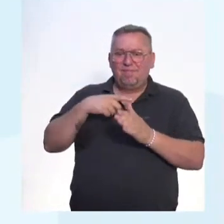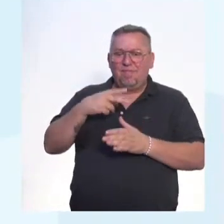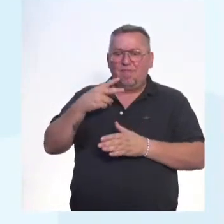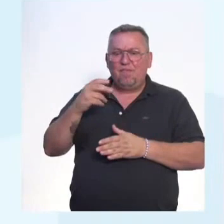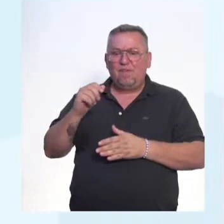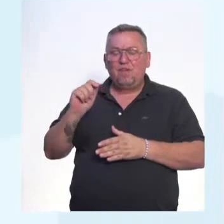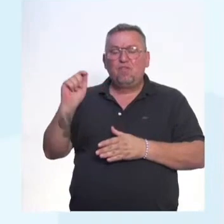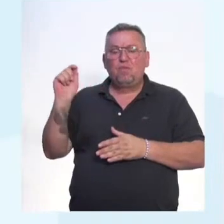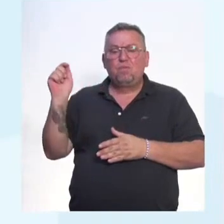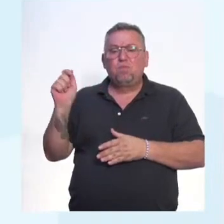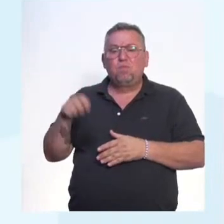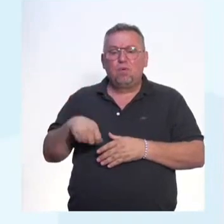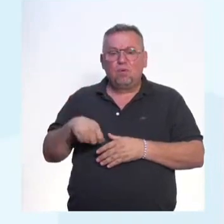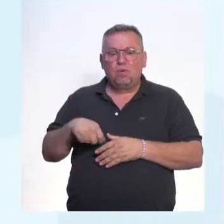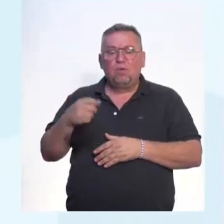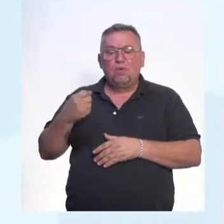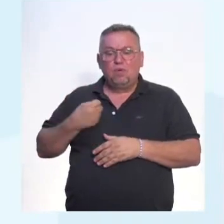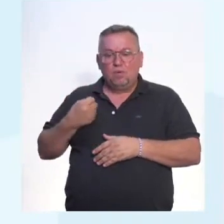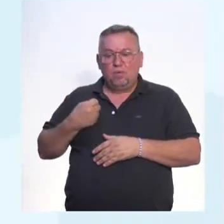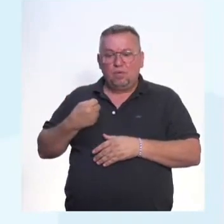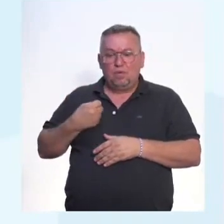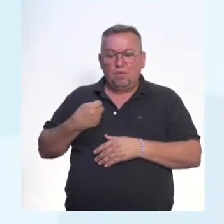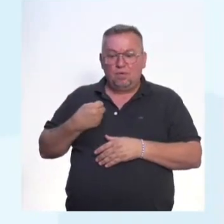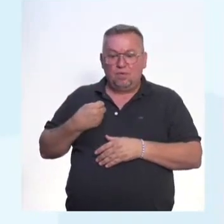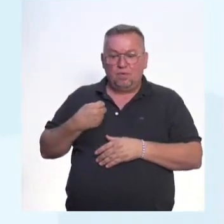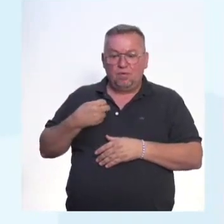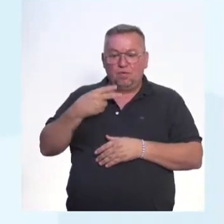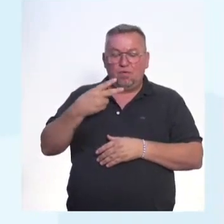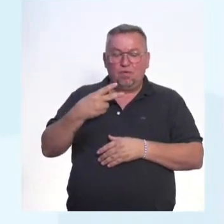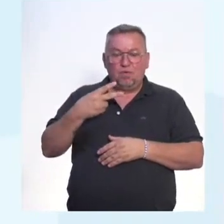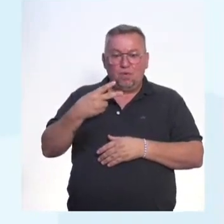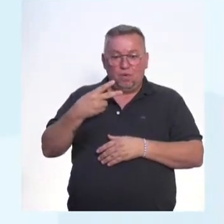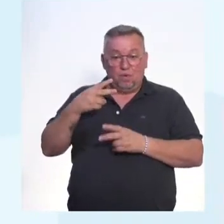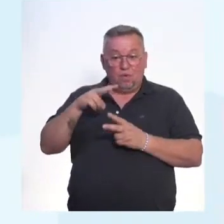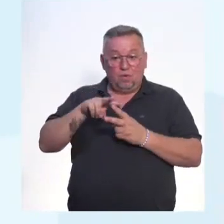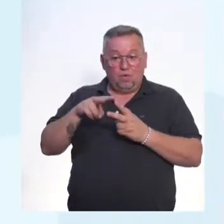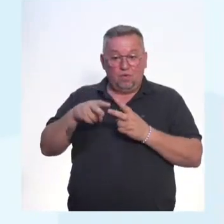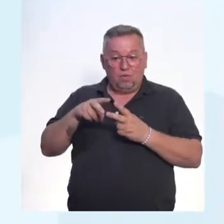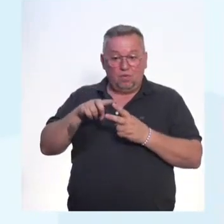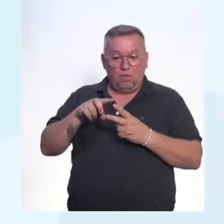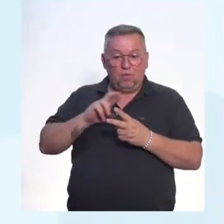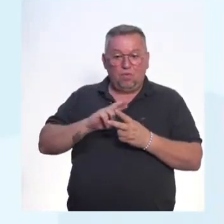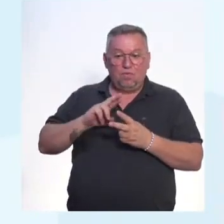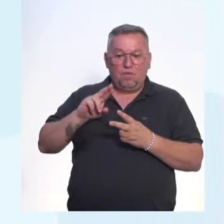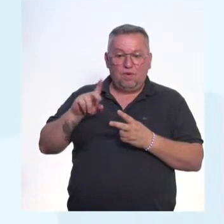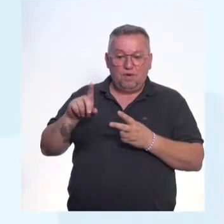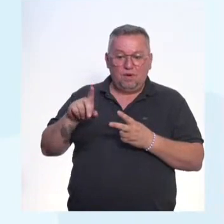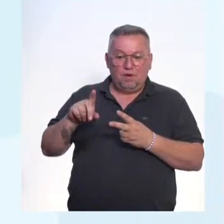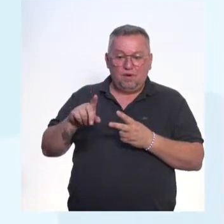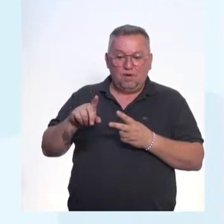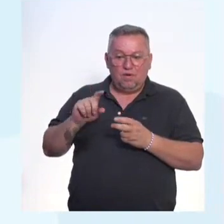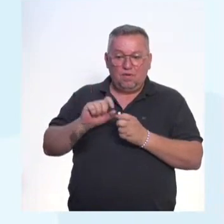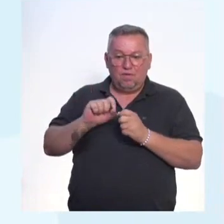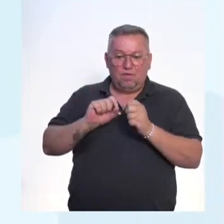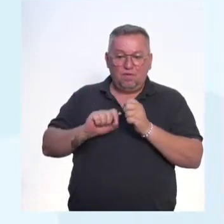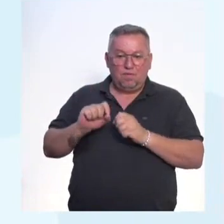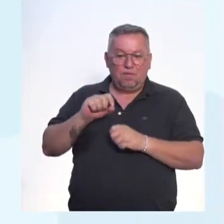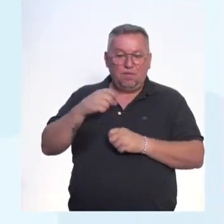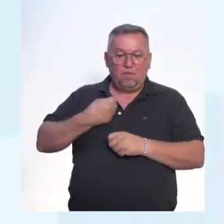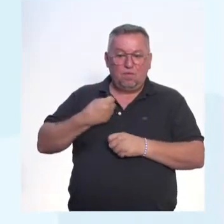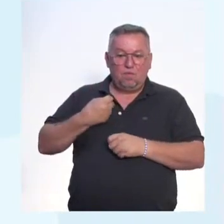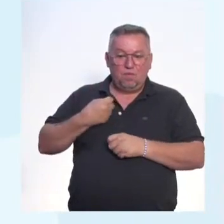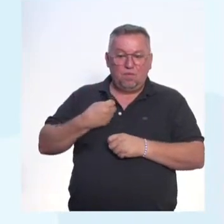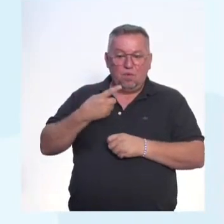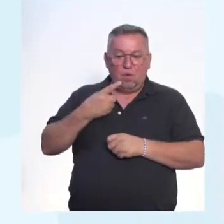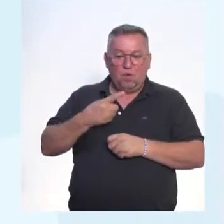tenho 20 números de 2 algarismos distintos formados com os